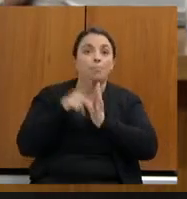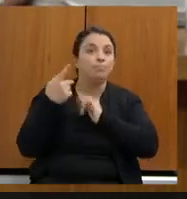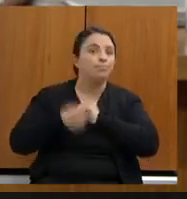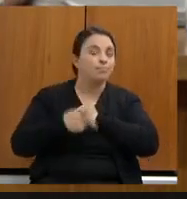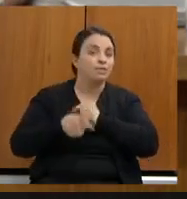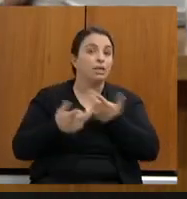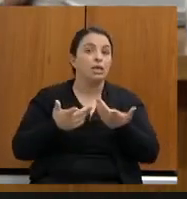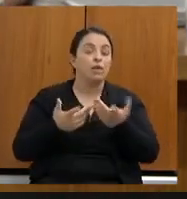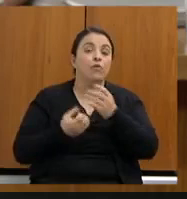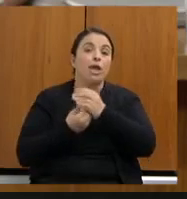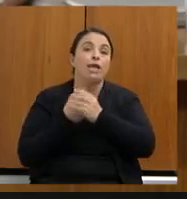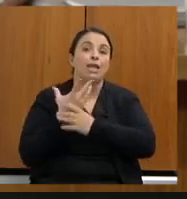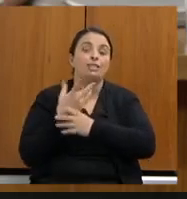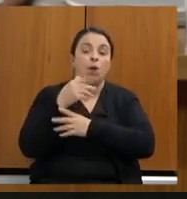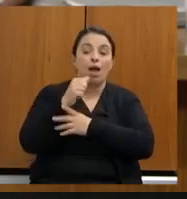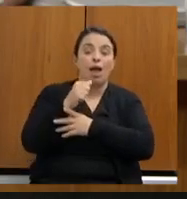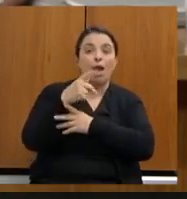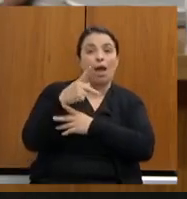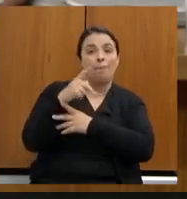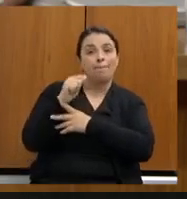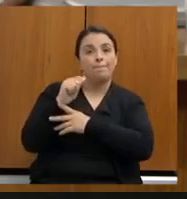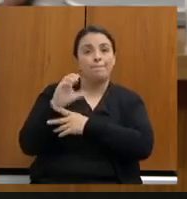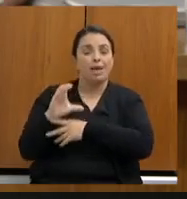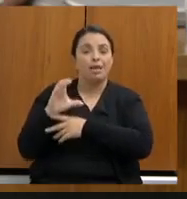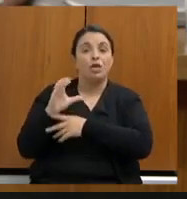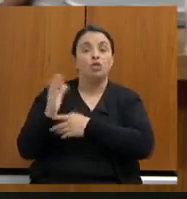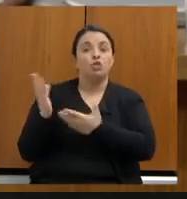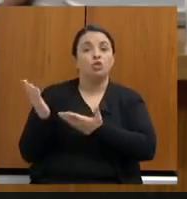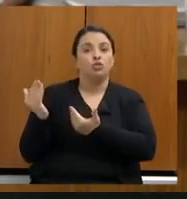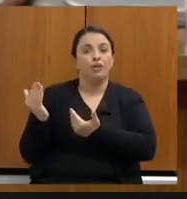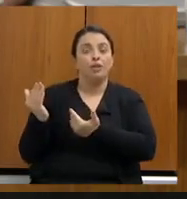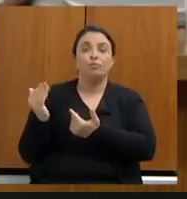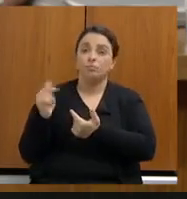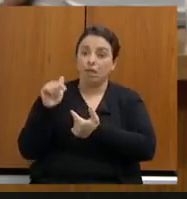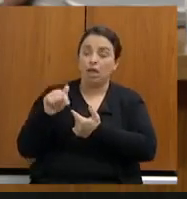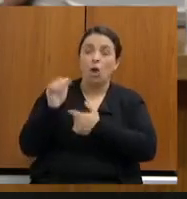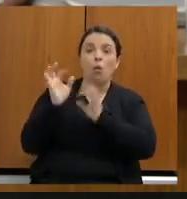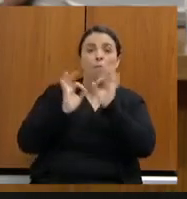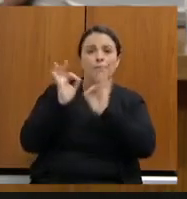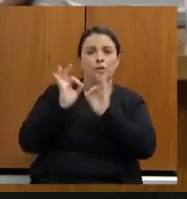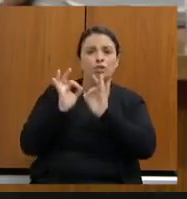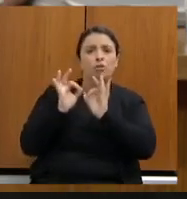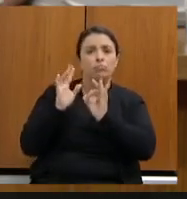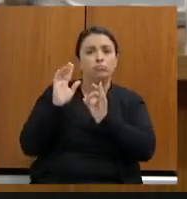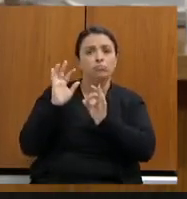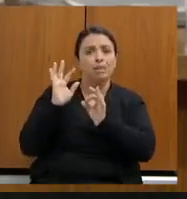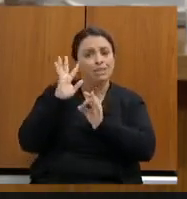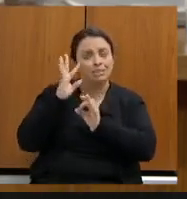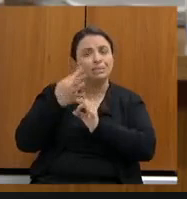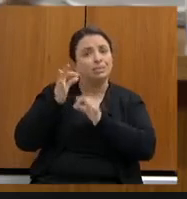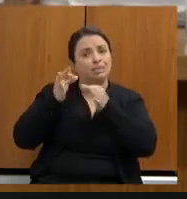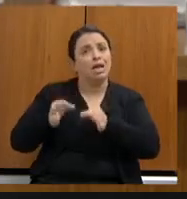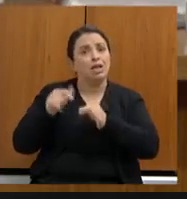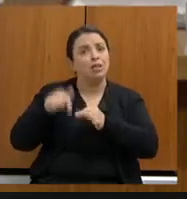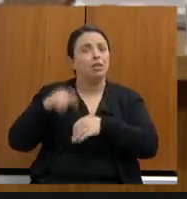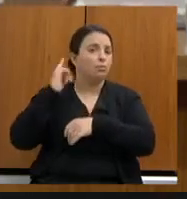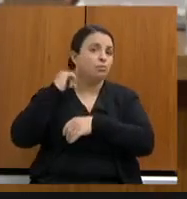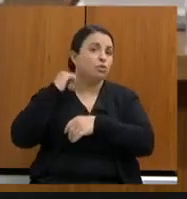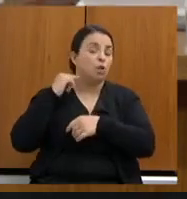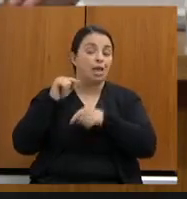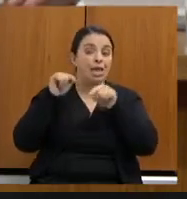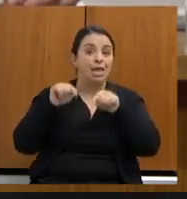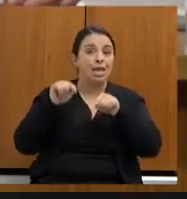da parte juvenil a parte um projeto que deu certo em Minas Gerais a parte é um projeto que reduz